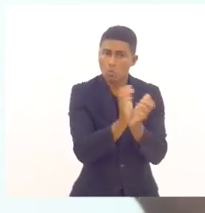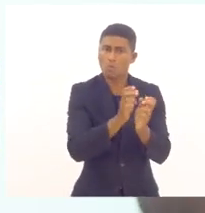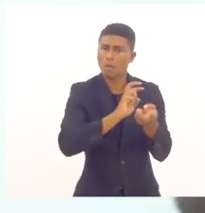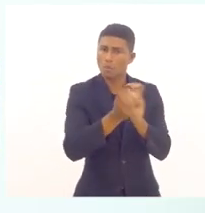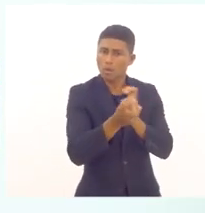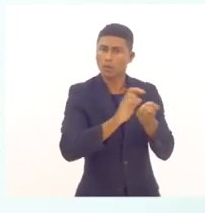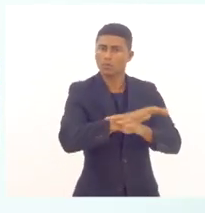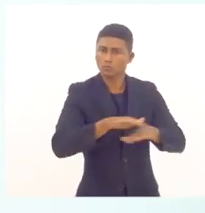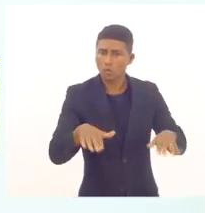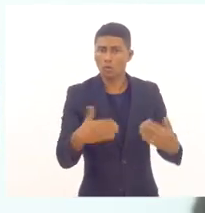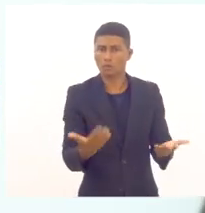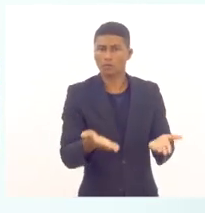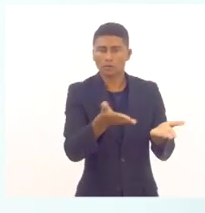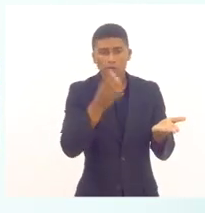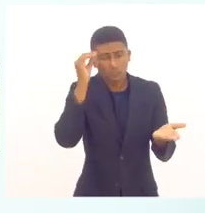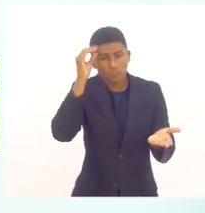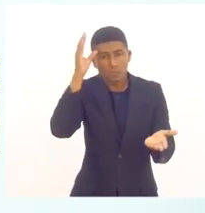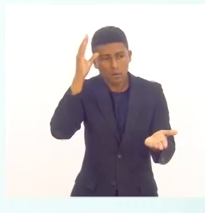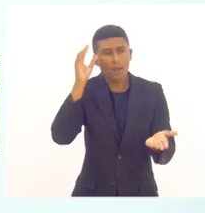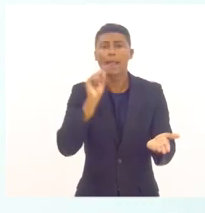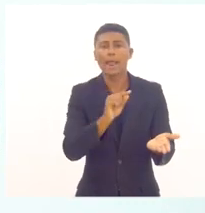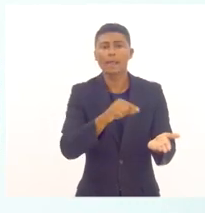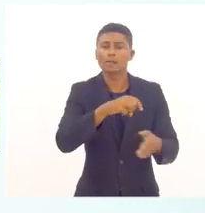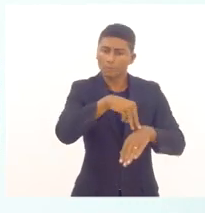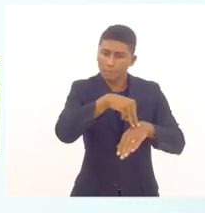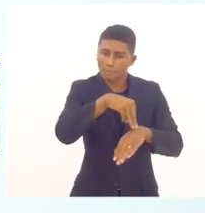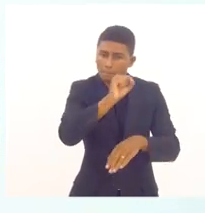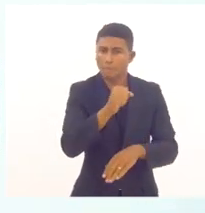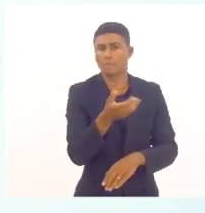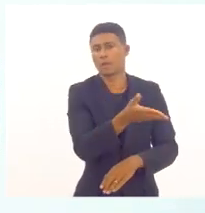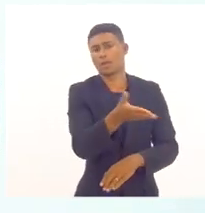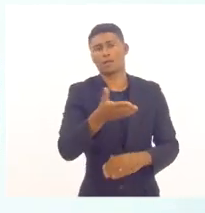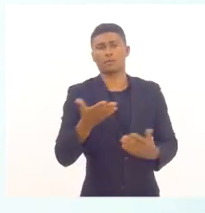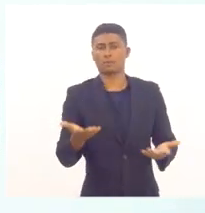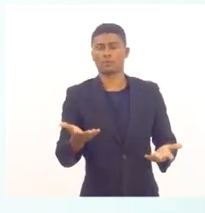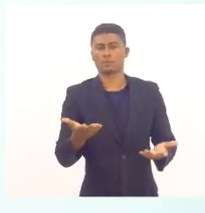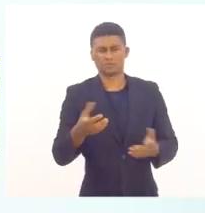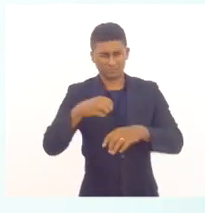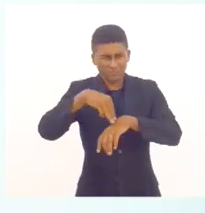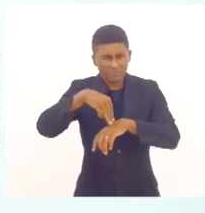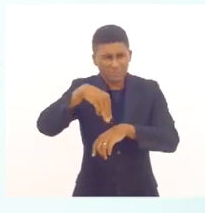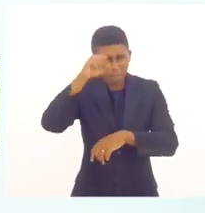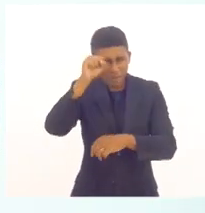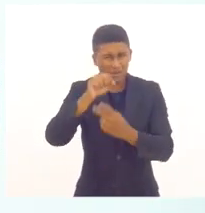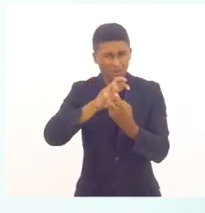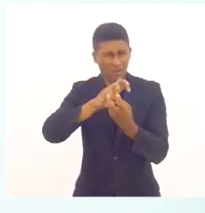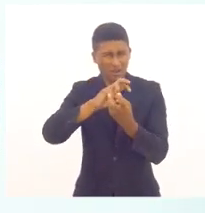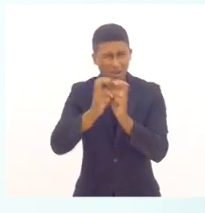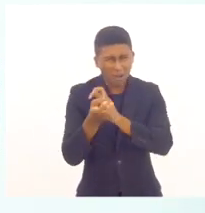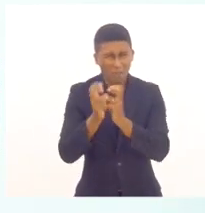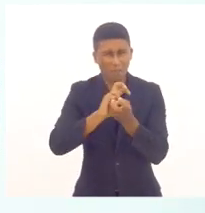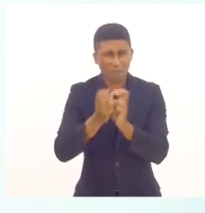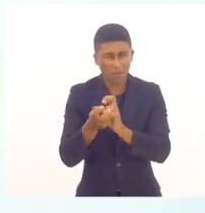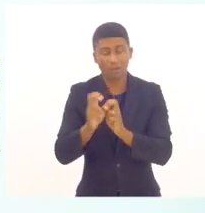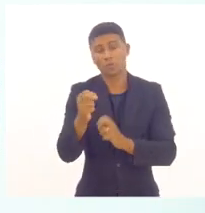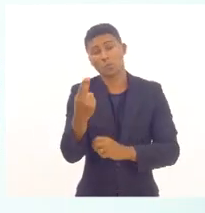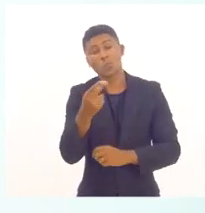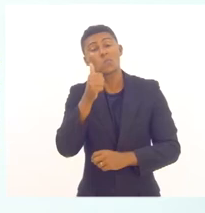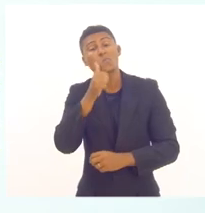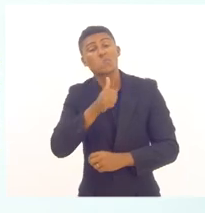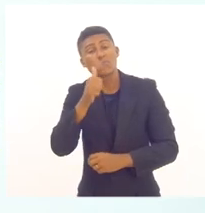desses saberes são os mestres. E, gente, ser mestre de capoeira, ser mestra